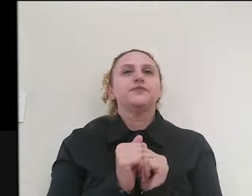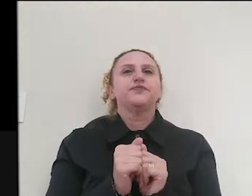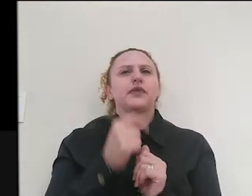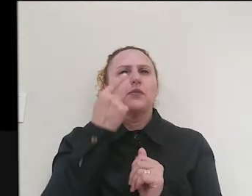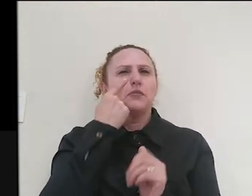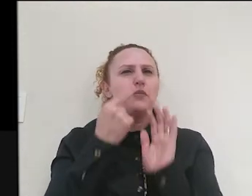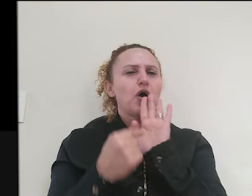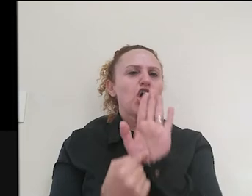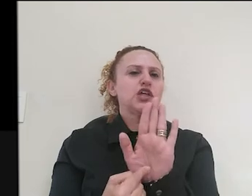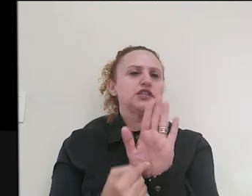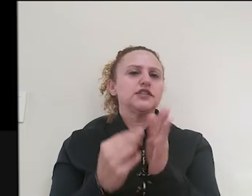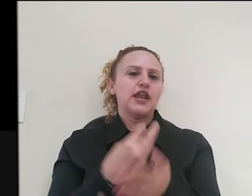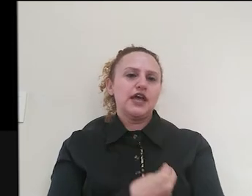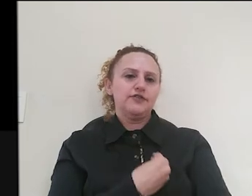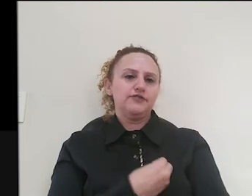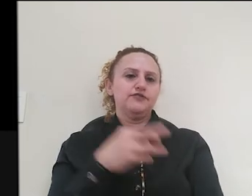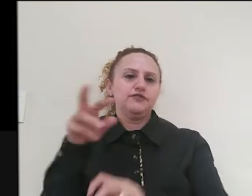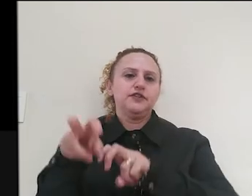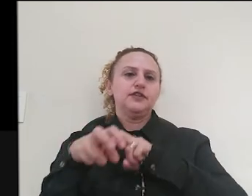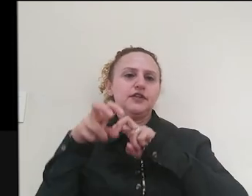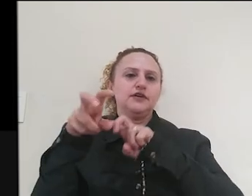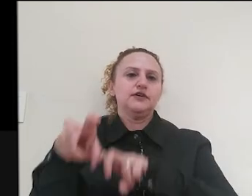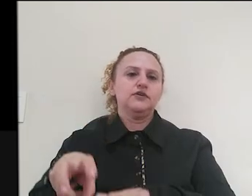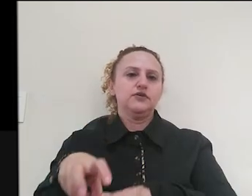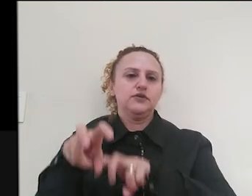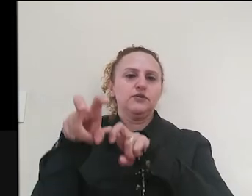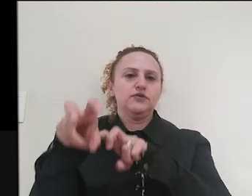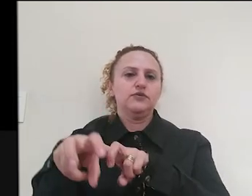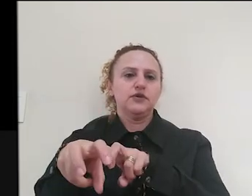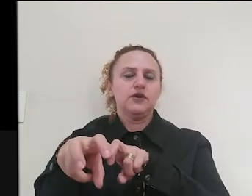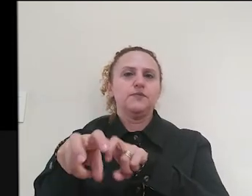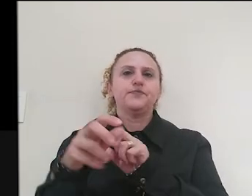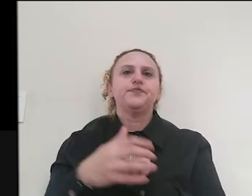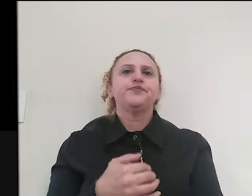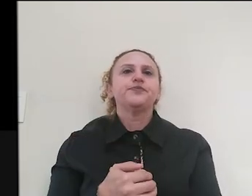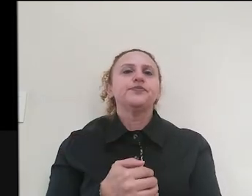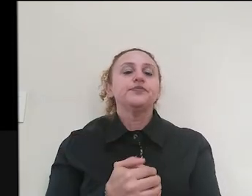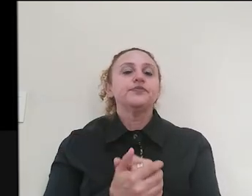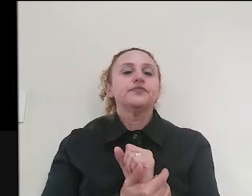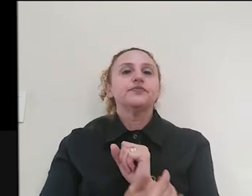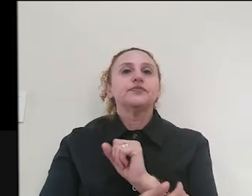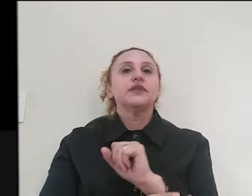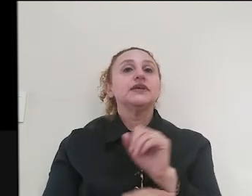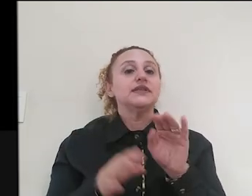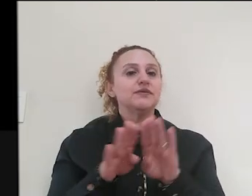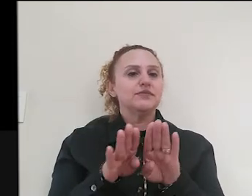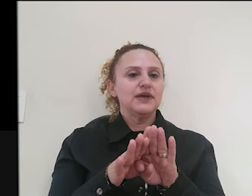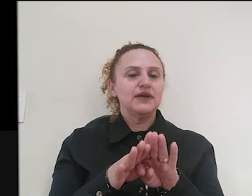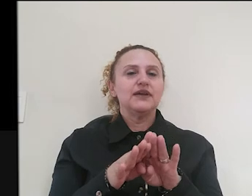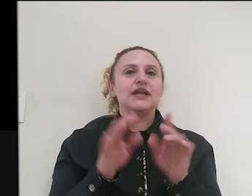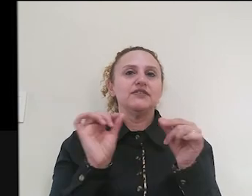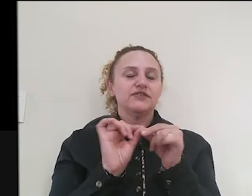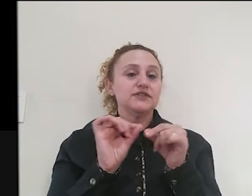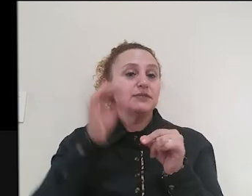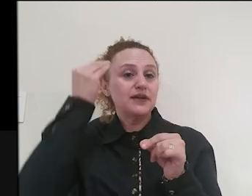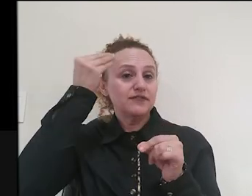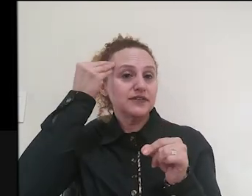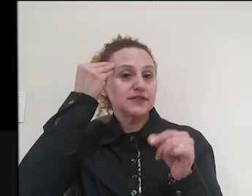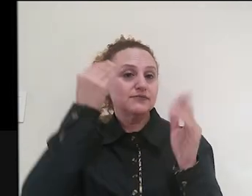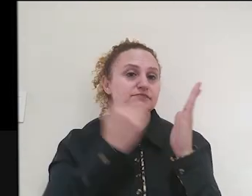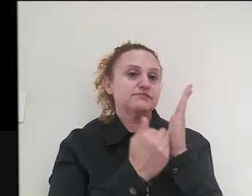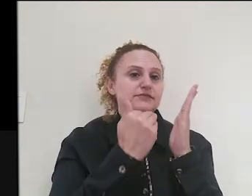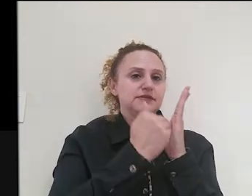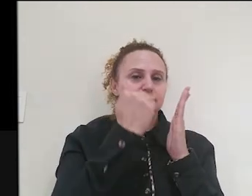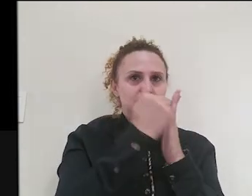CURB-B, né? E aí a lítica dermatória vai fazer também uma reflexão sobre esse período. Algumas teorias